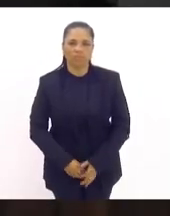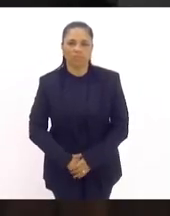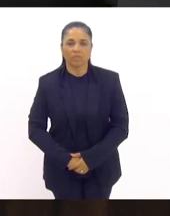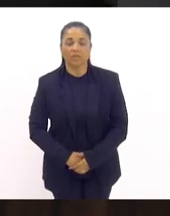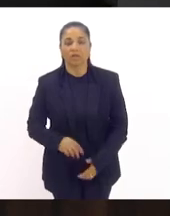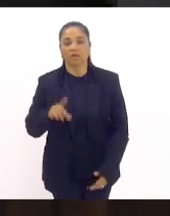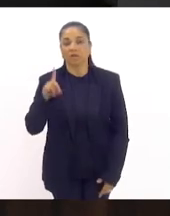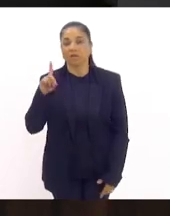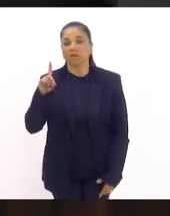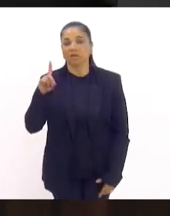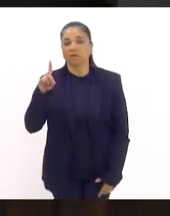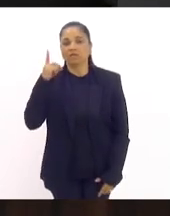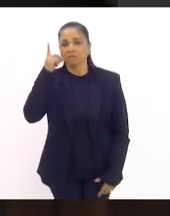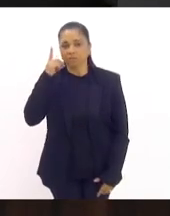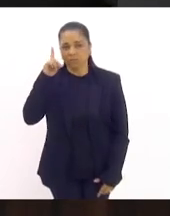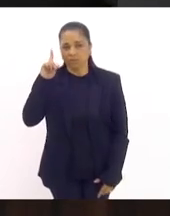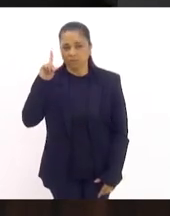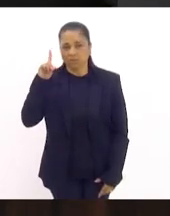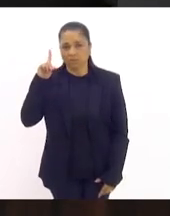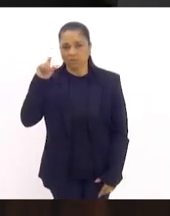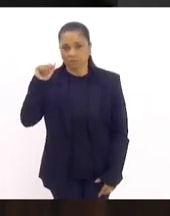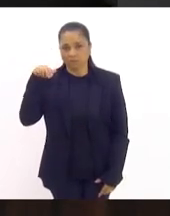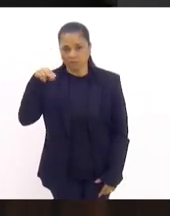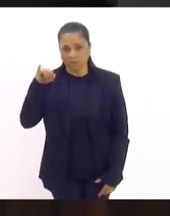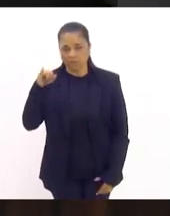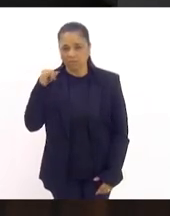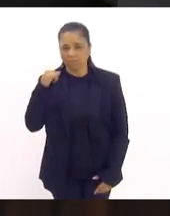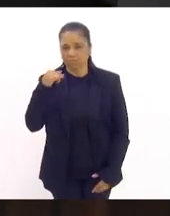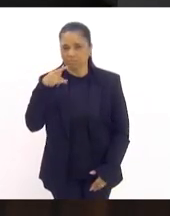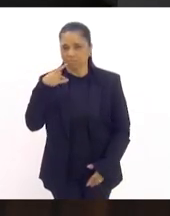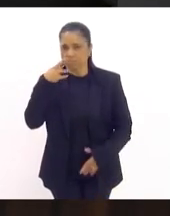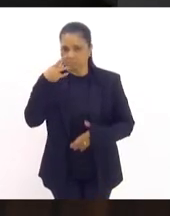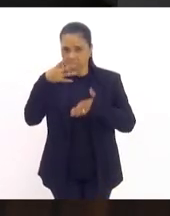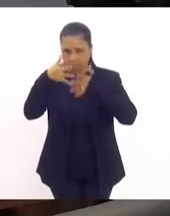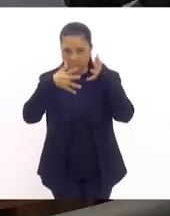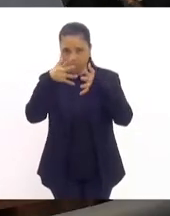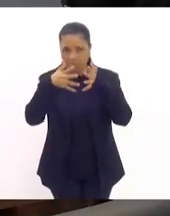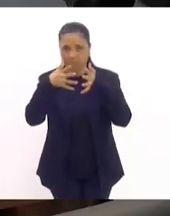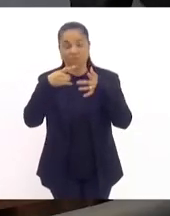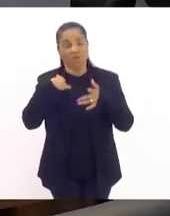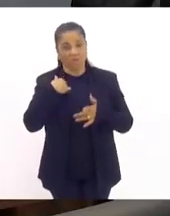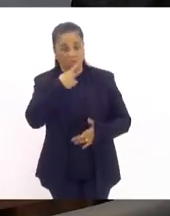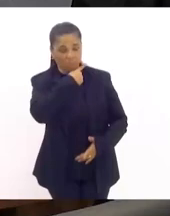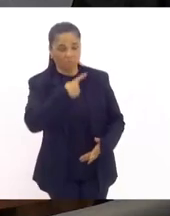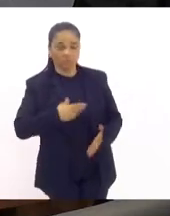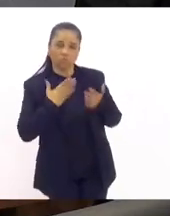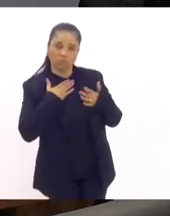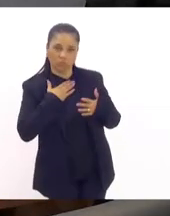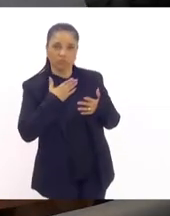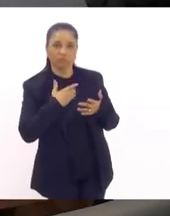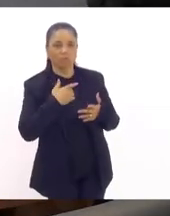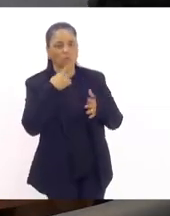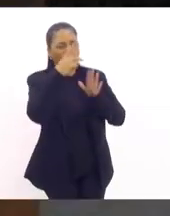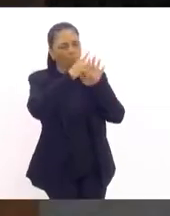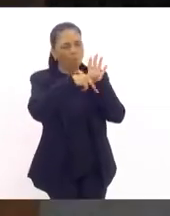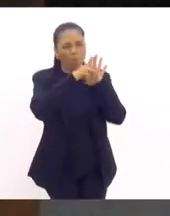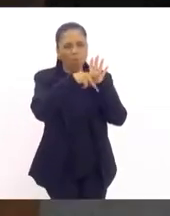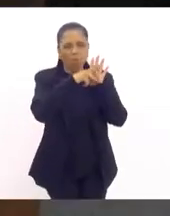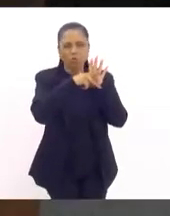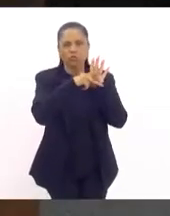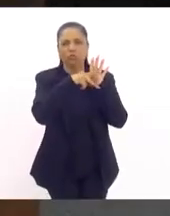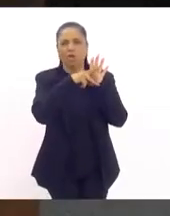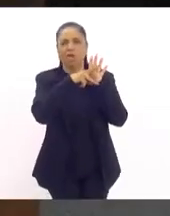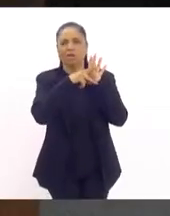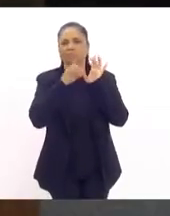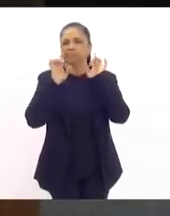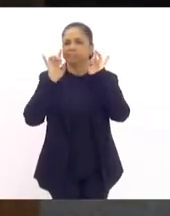Dani, quer usar a palavra? Sim, por favor. Gostaria, Dani Monteiro. Presidente, porque esse projeto nos é um projeto muito caro e